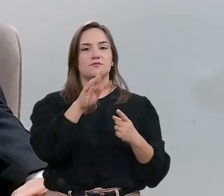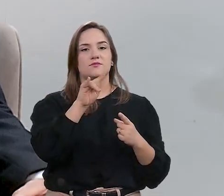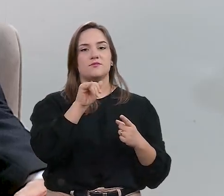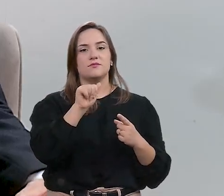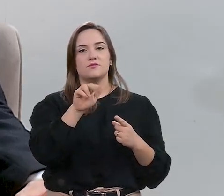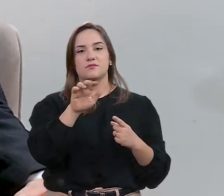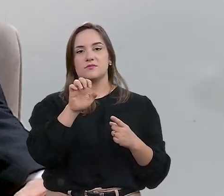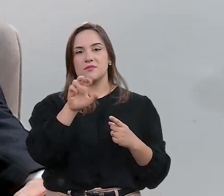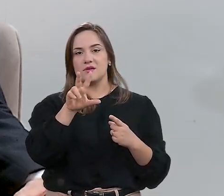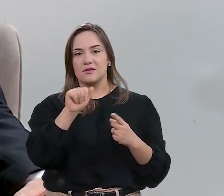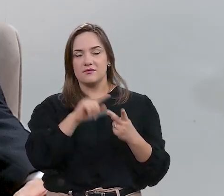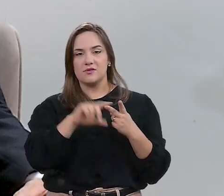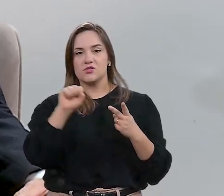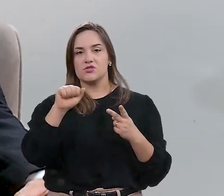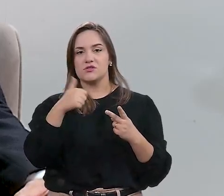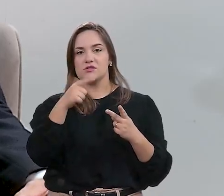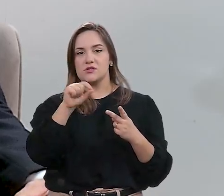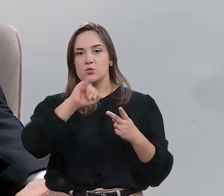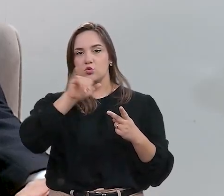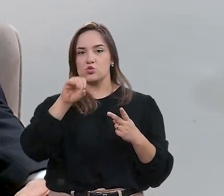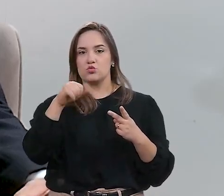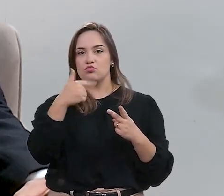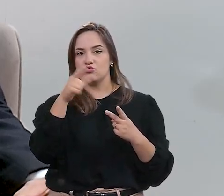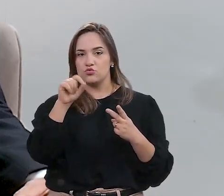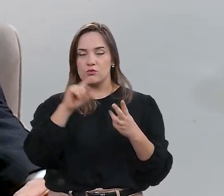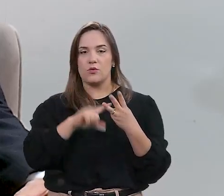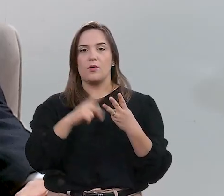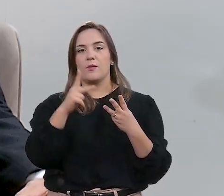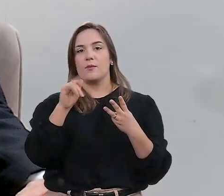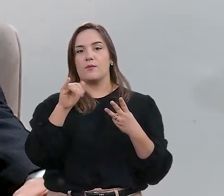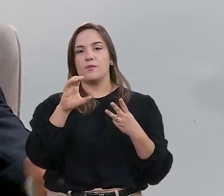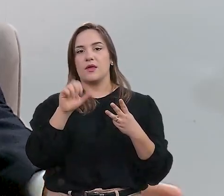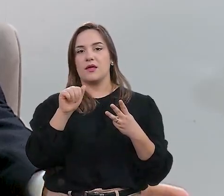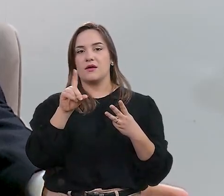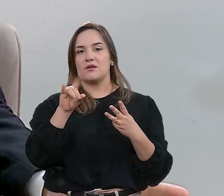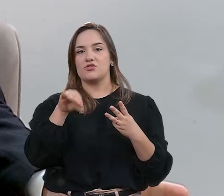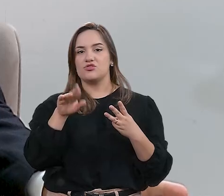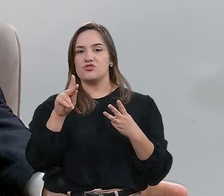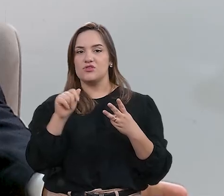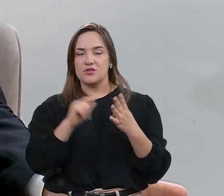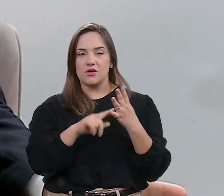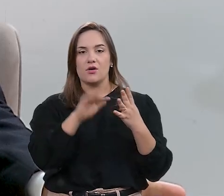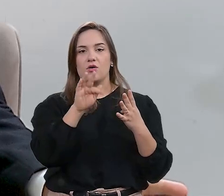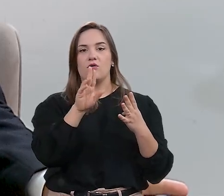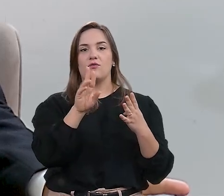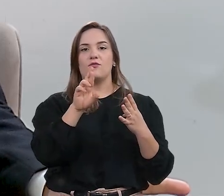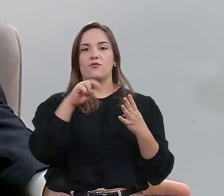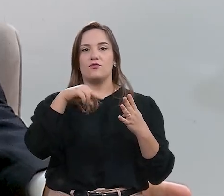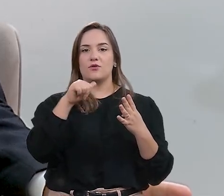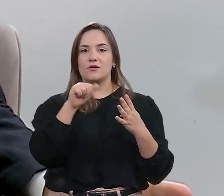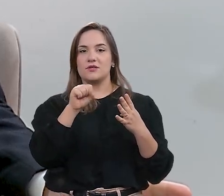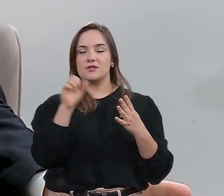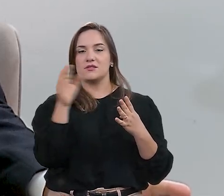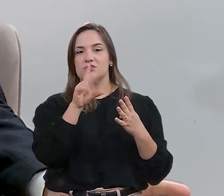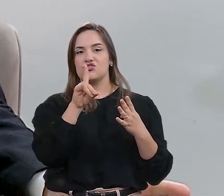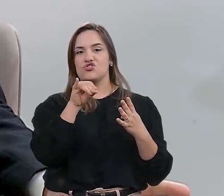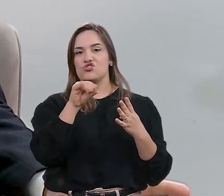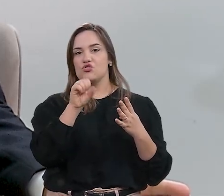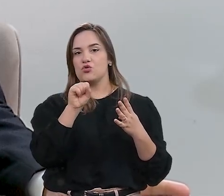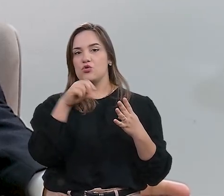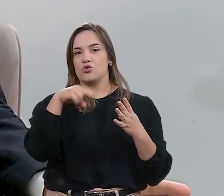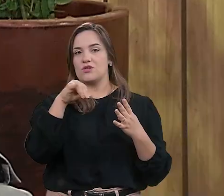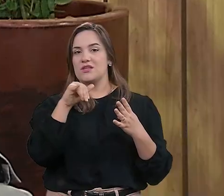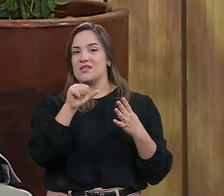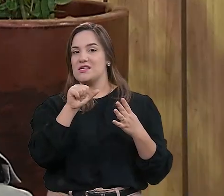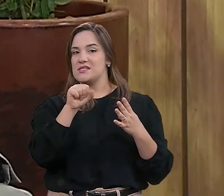comunidade São João Batista, comunidade da Picadinha, da Furnas de Dionísio, né? Várias. E aí